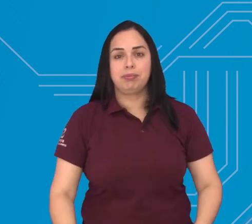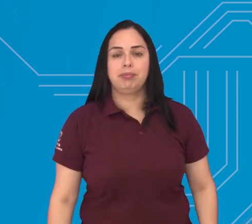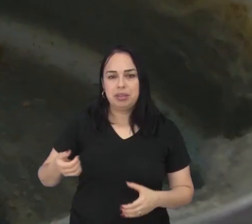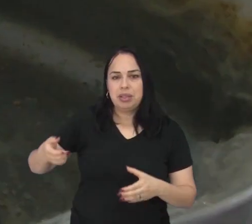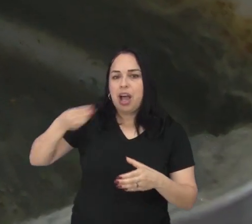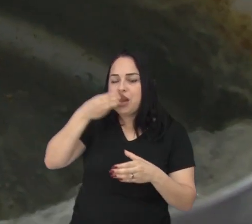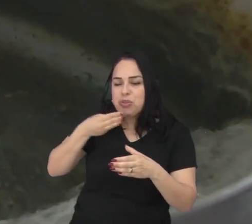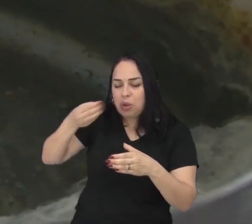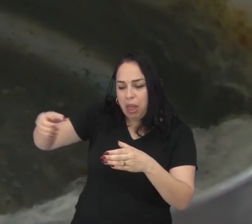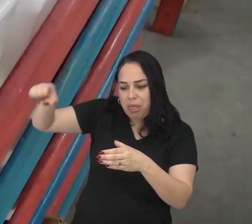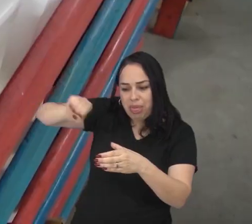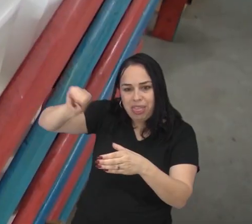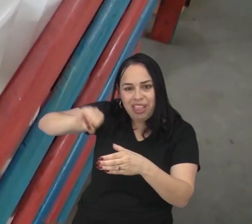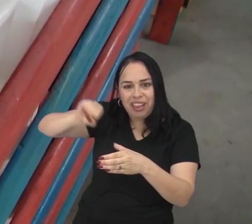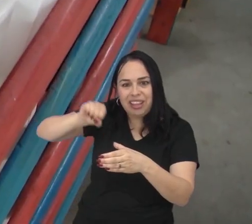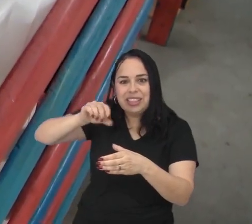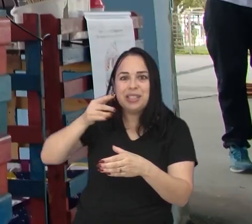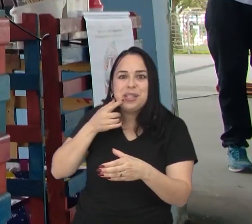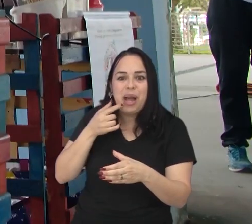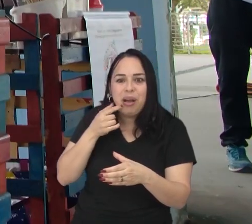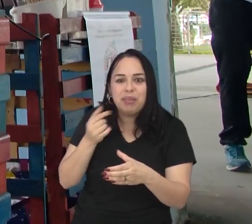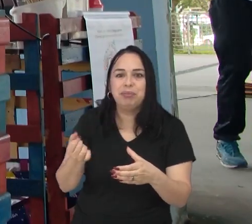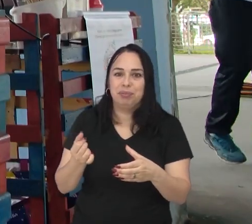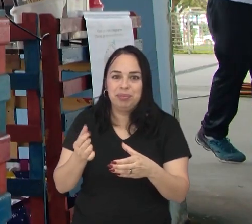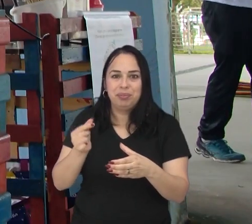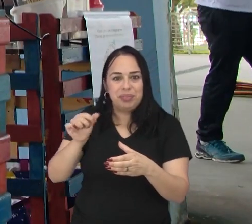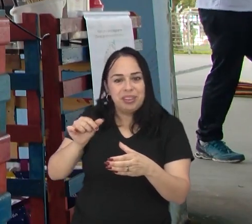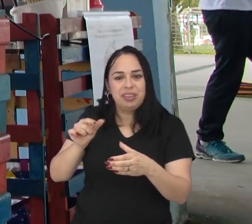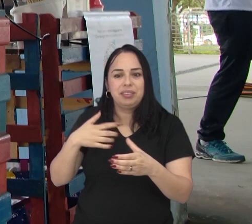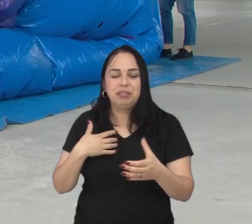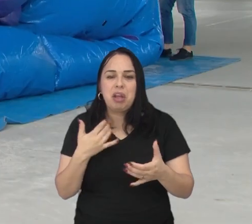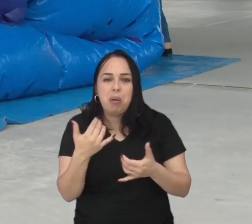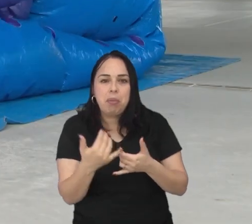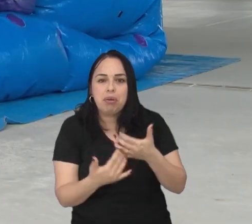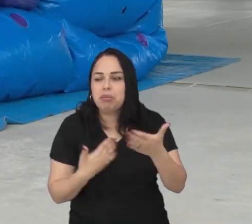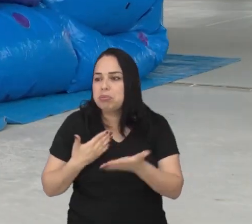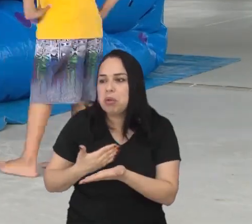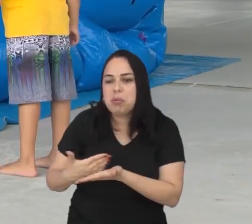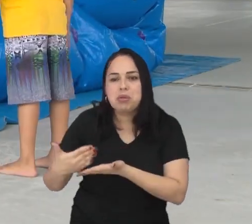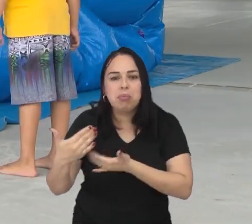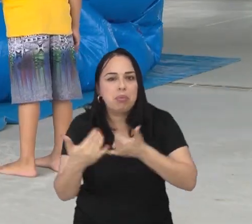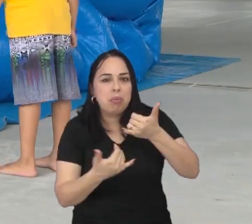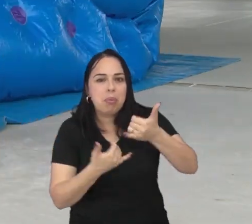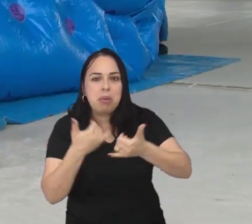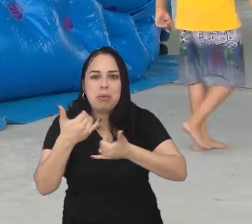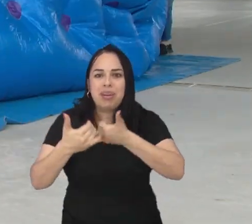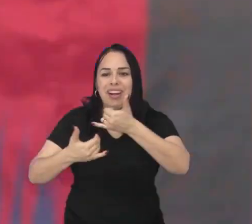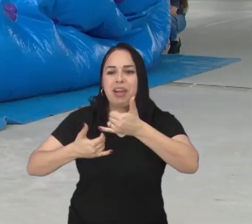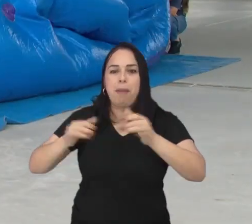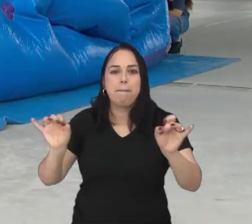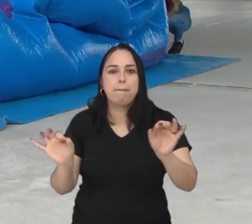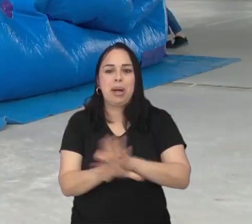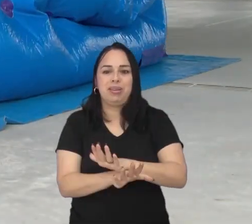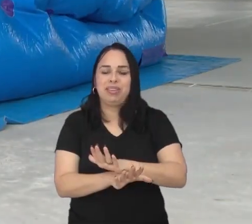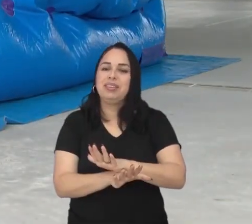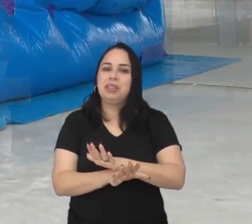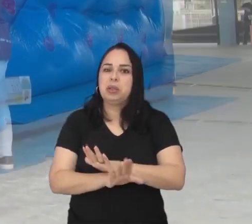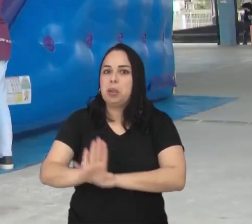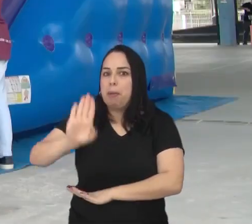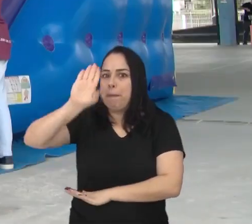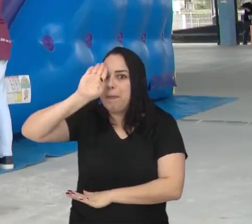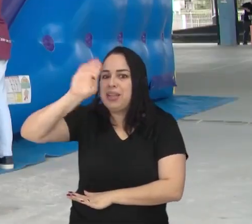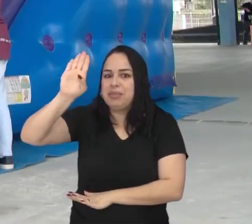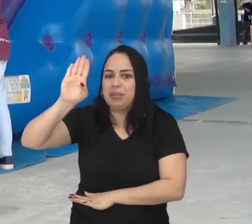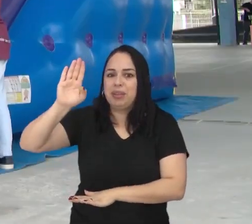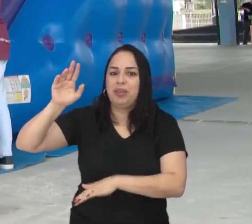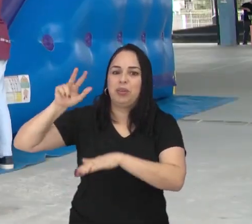iniciativa. Açúcar, tempero e tudo o que há de bom. Aos poucos, a receita da diversão foi ficando pronta.